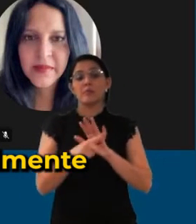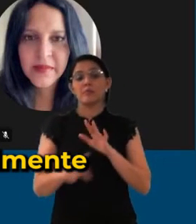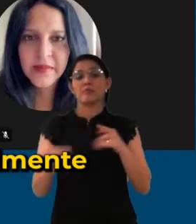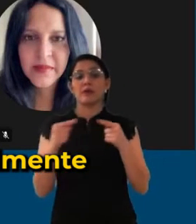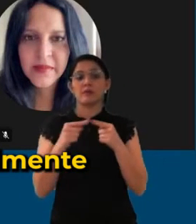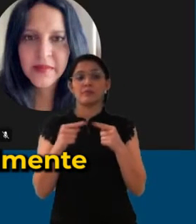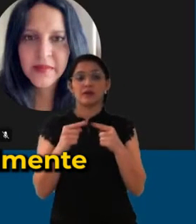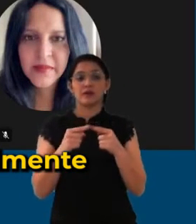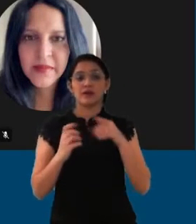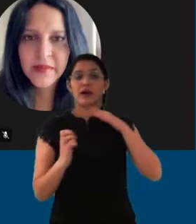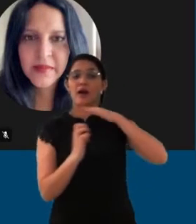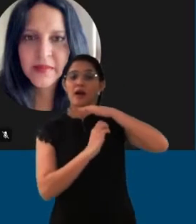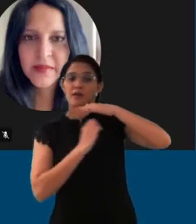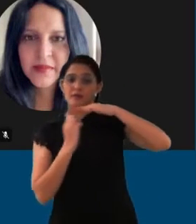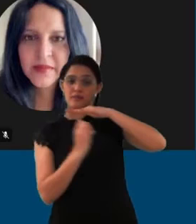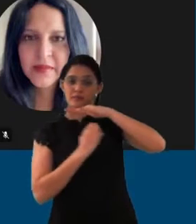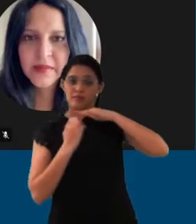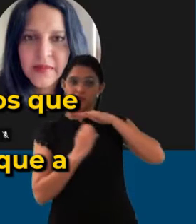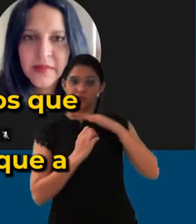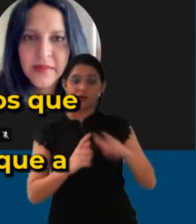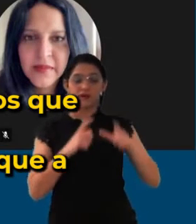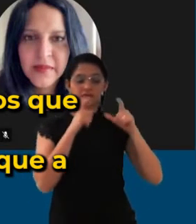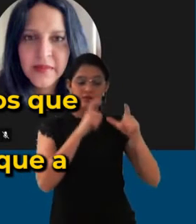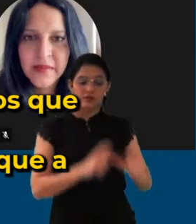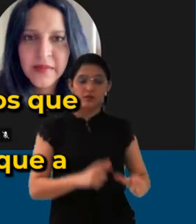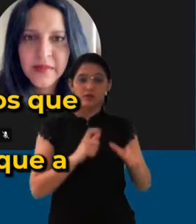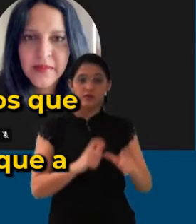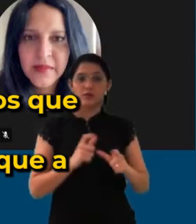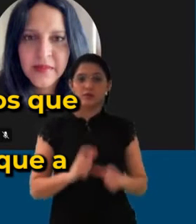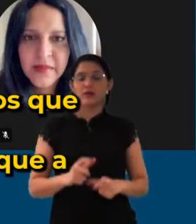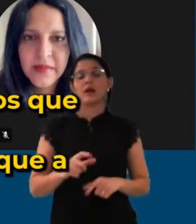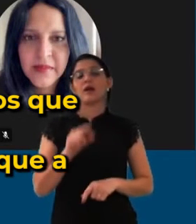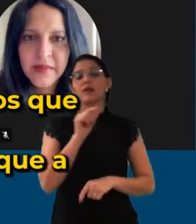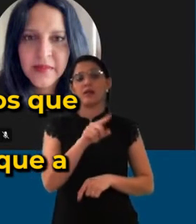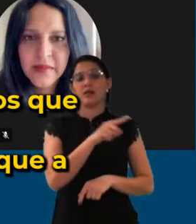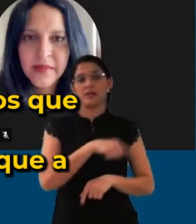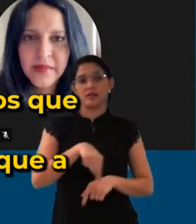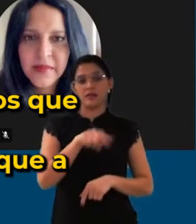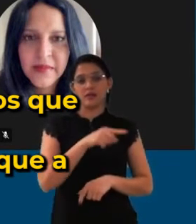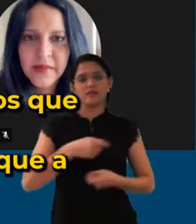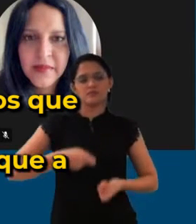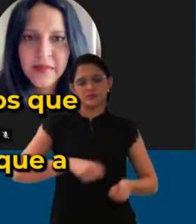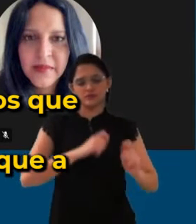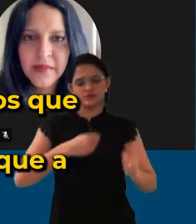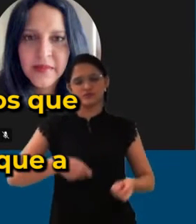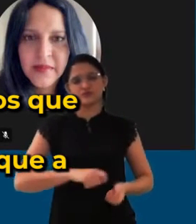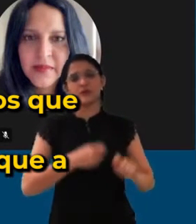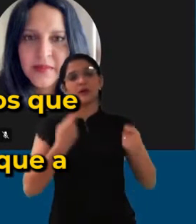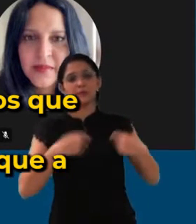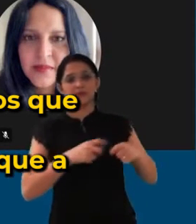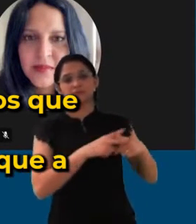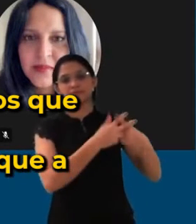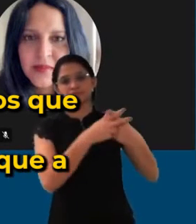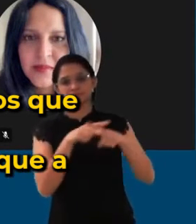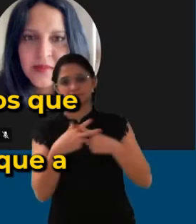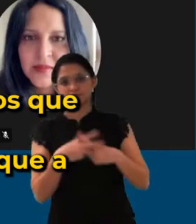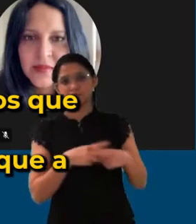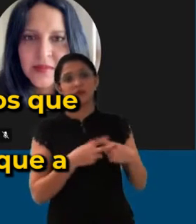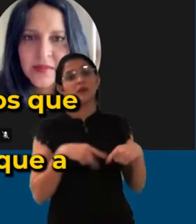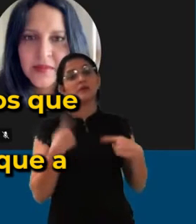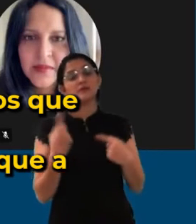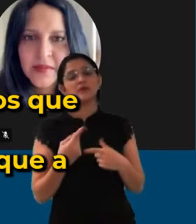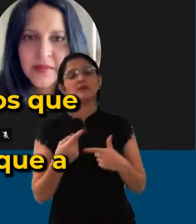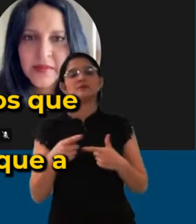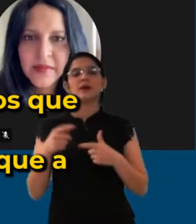a Votorantim impactou, né? E aí, se a gente pegar o histórico de vizinhos que tiveram nessa região, a gente pode